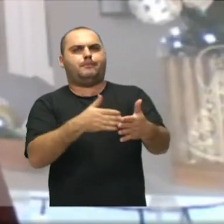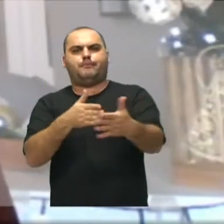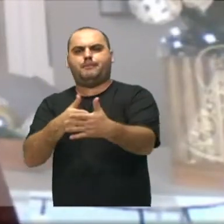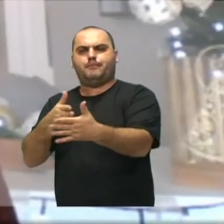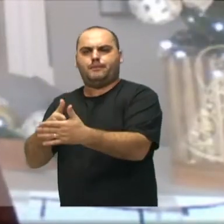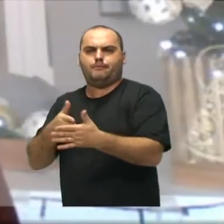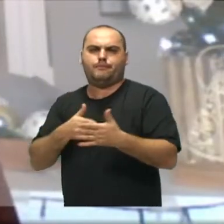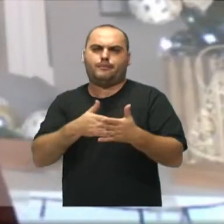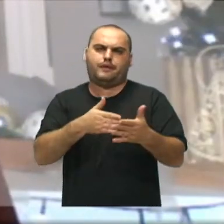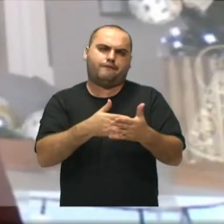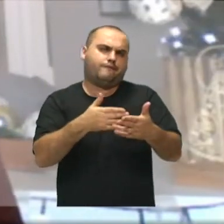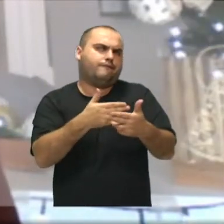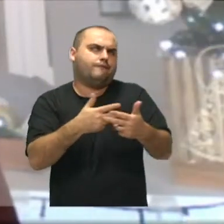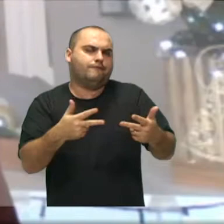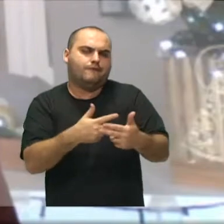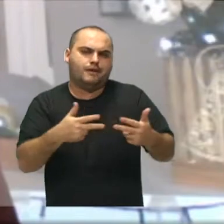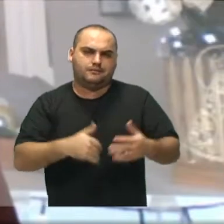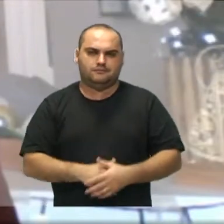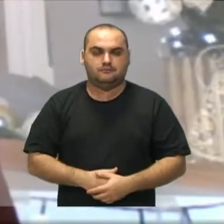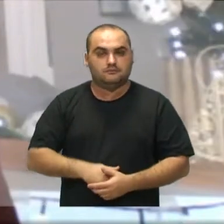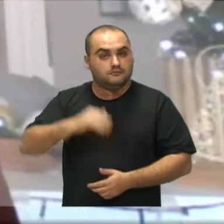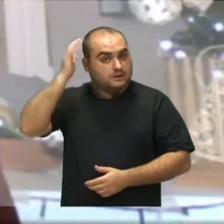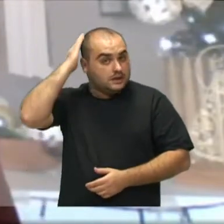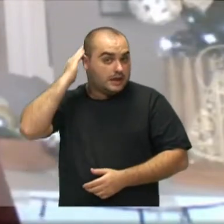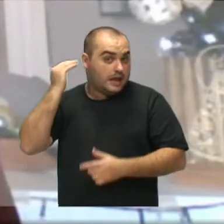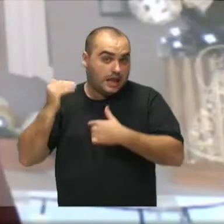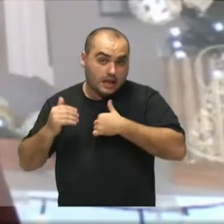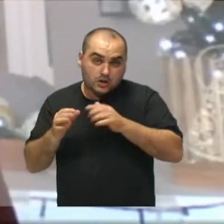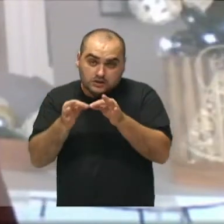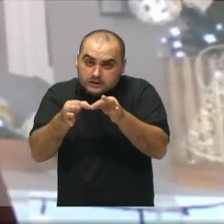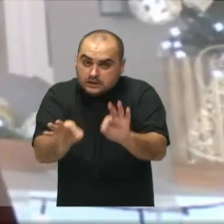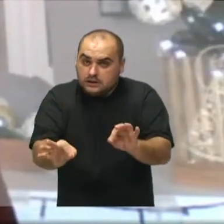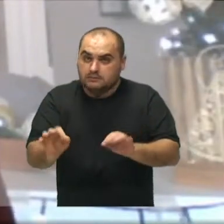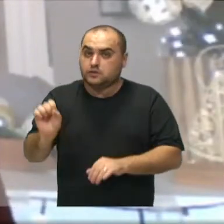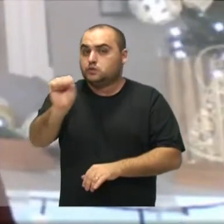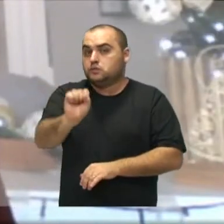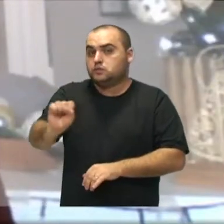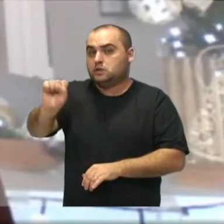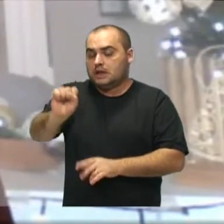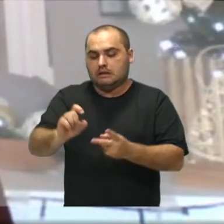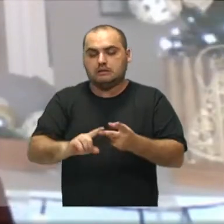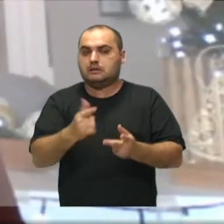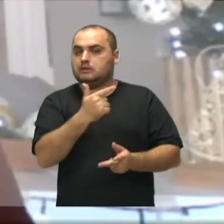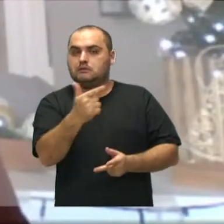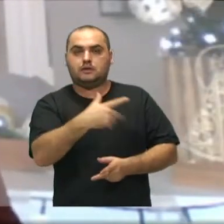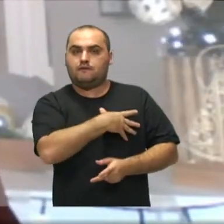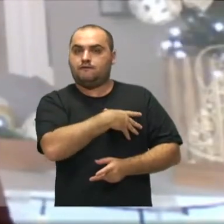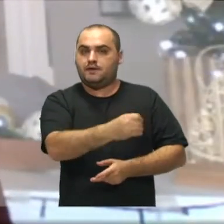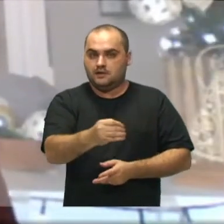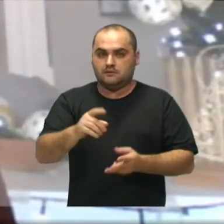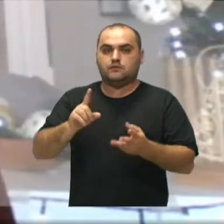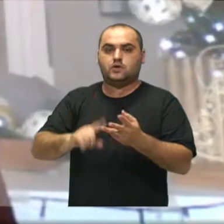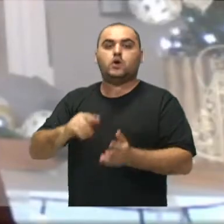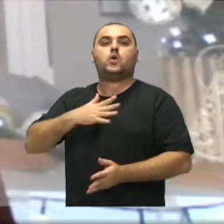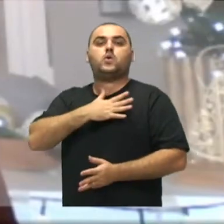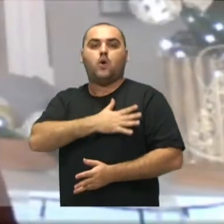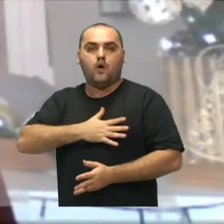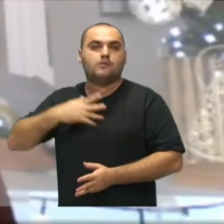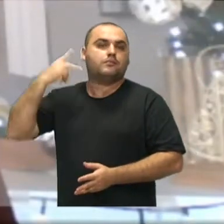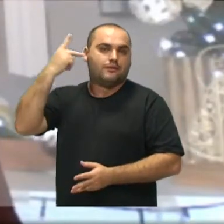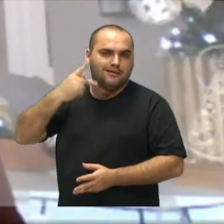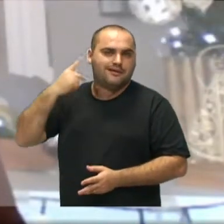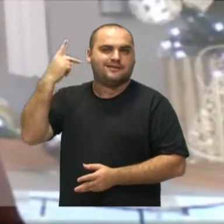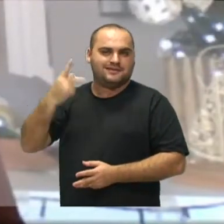vários obstáculos mesmo, né? Para mim é mais simples porque eu sou solteira, eu não tenho filhos, eu gosto de política e já sou solteira e não tenho filhos por conta